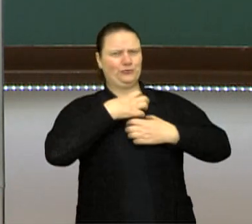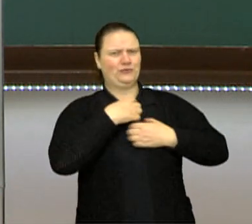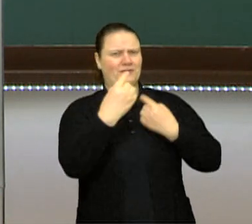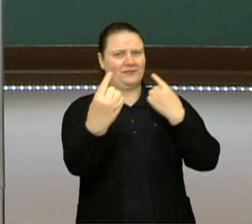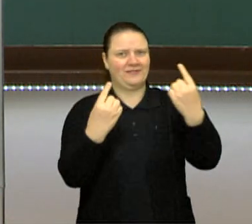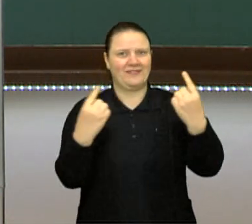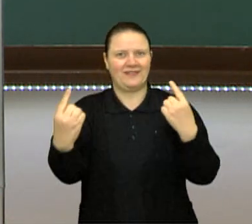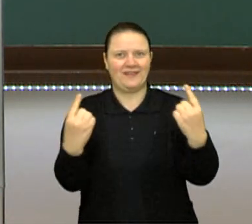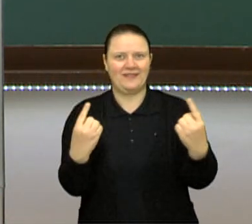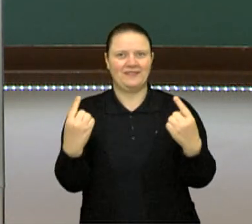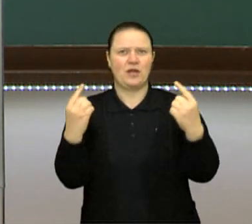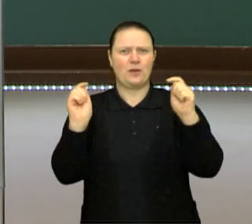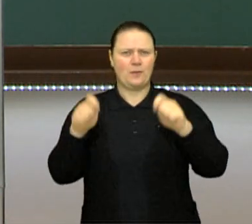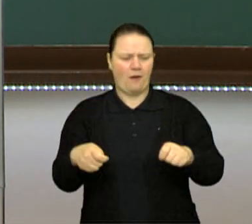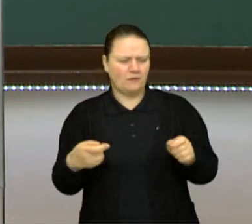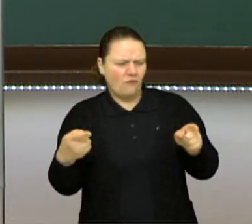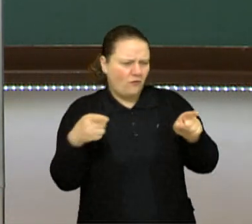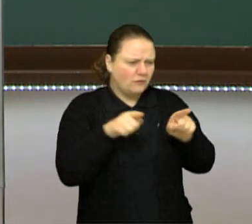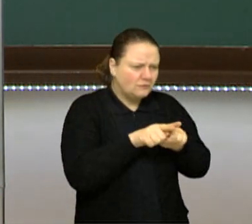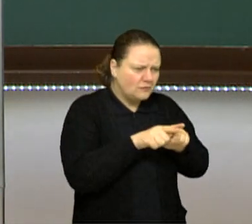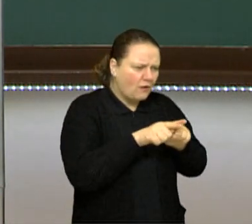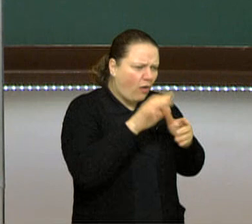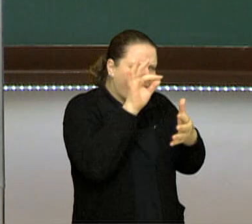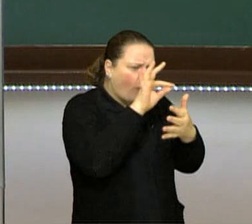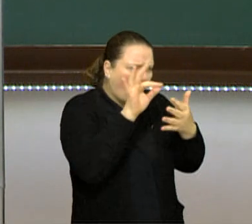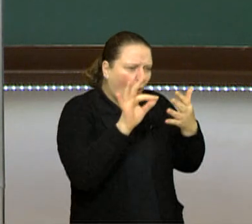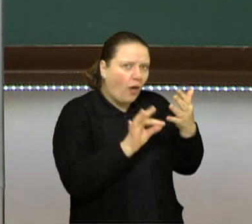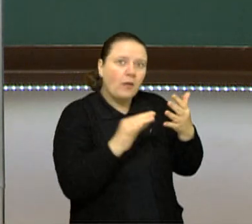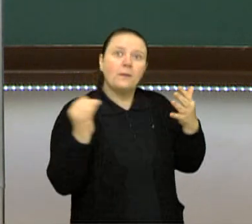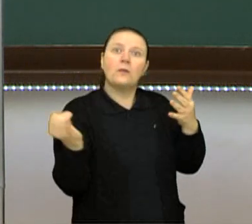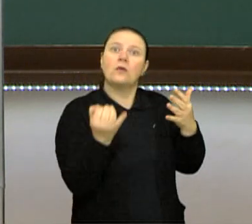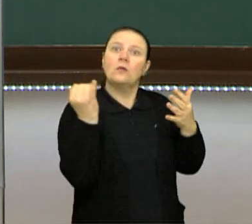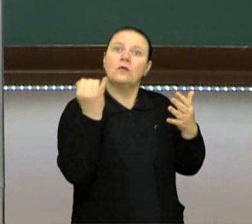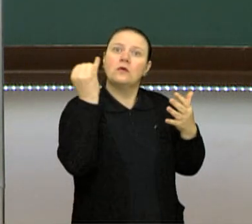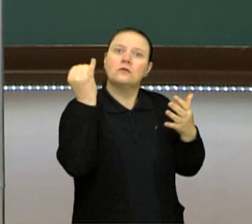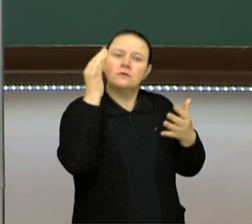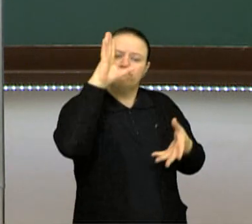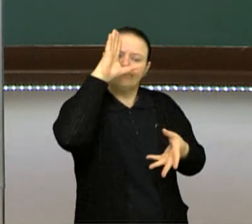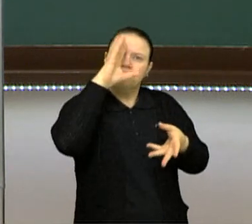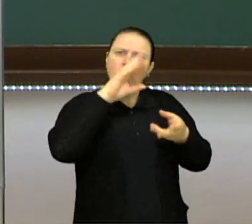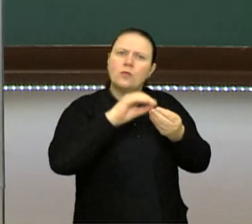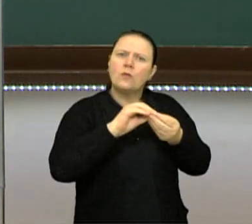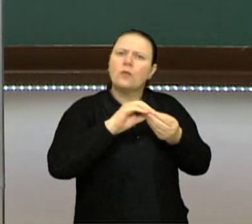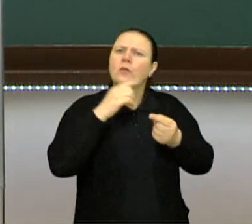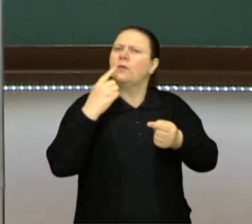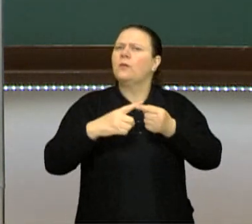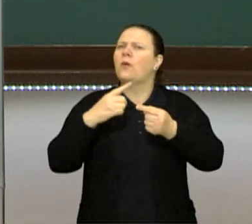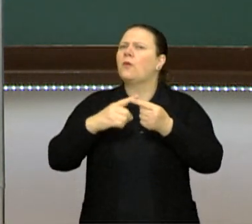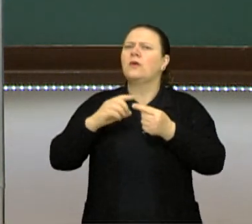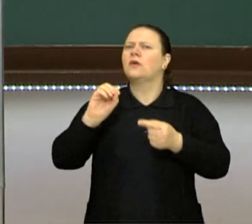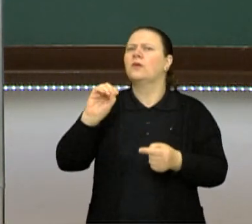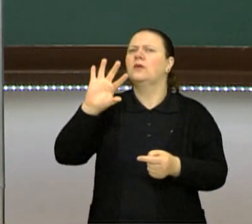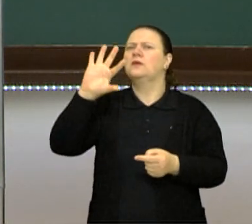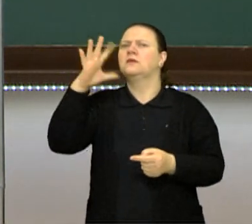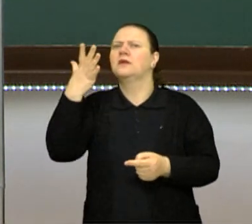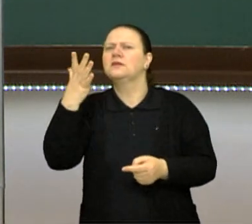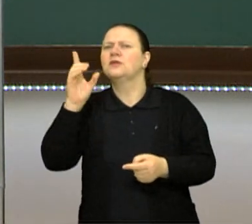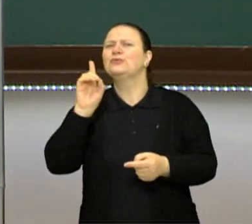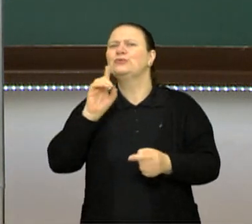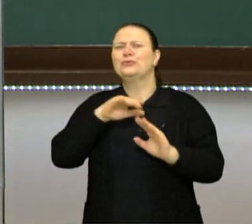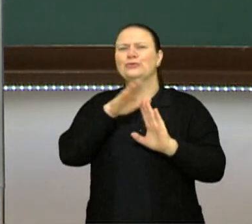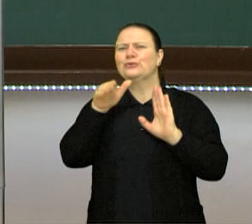com que você resgata elementos importantes para você estudar, para você entender as consequências de toda essa